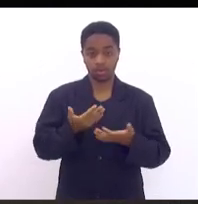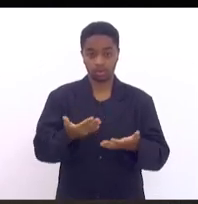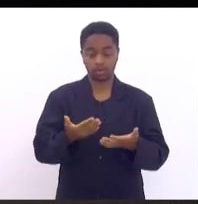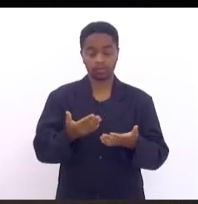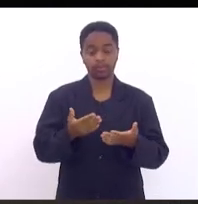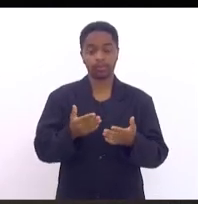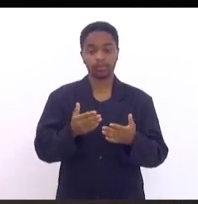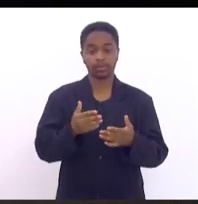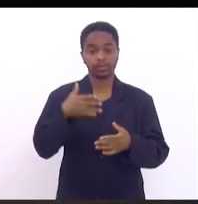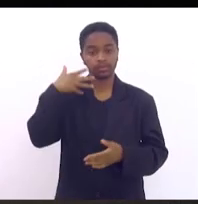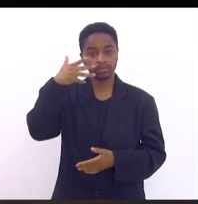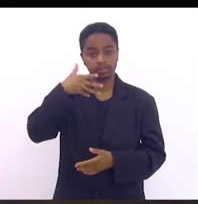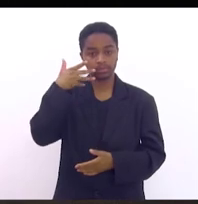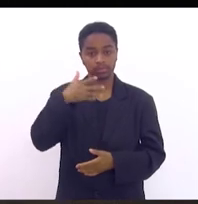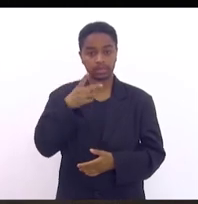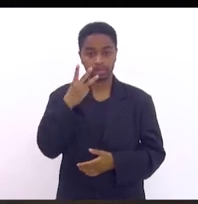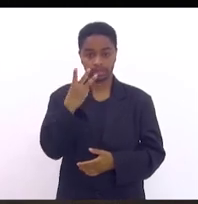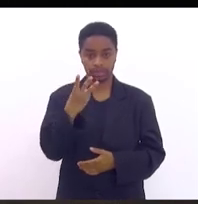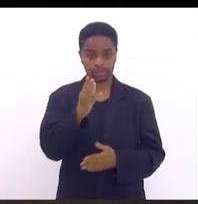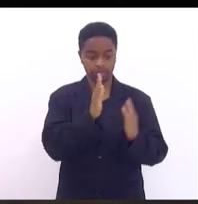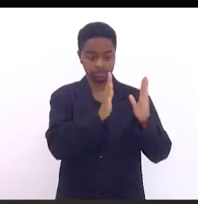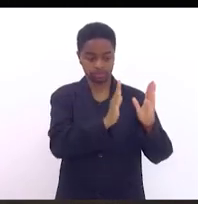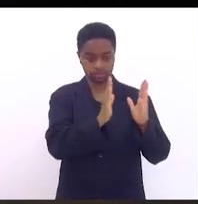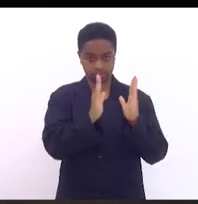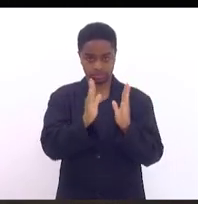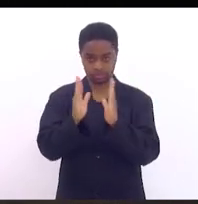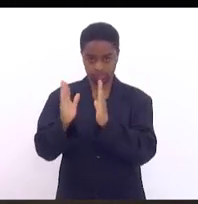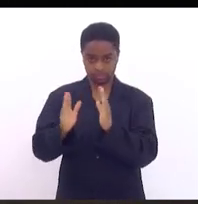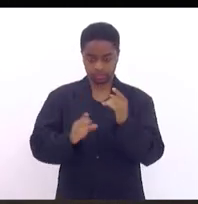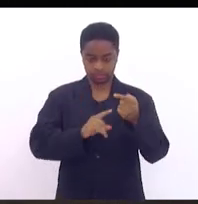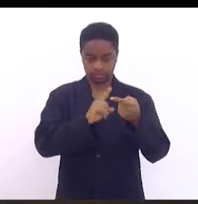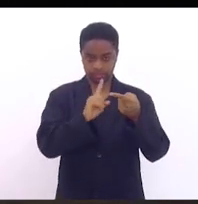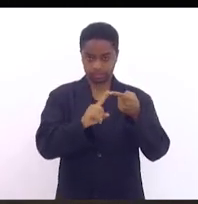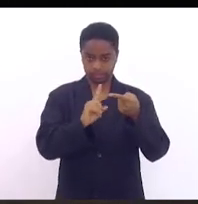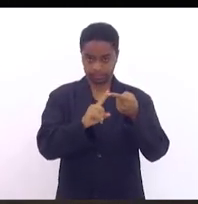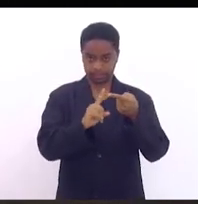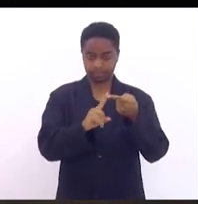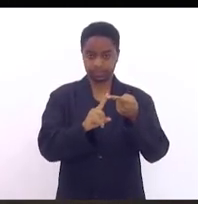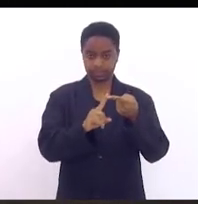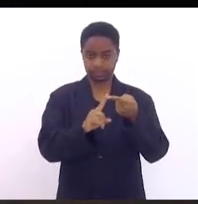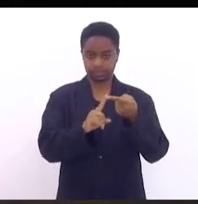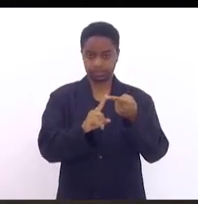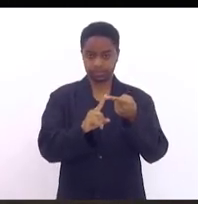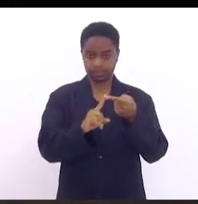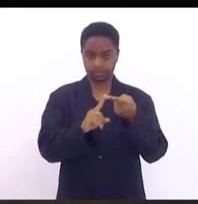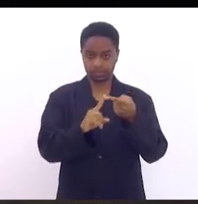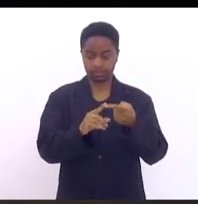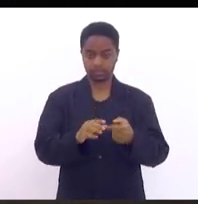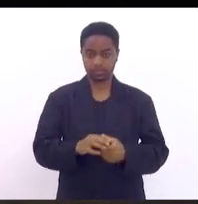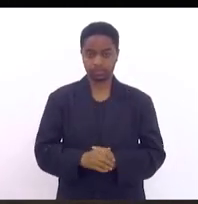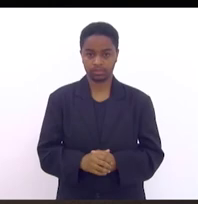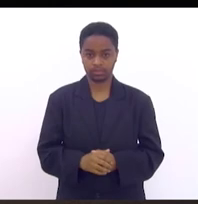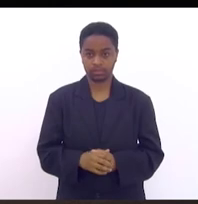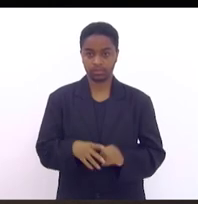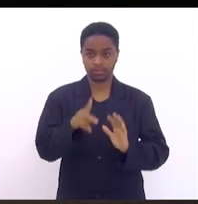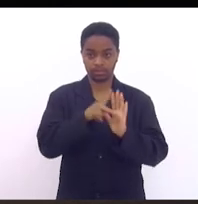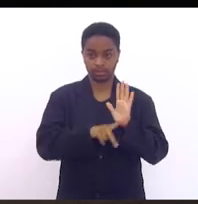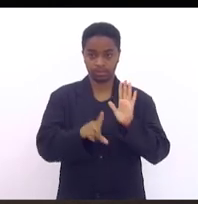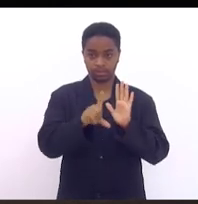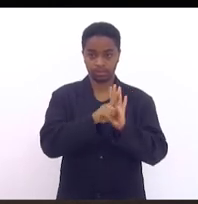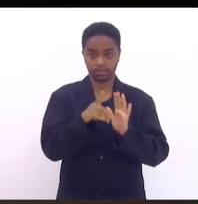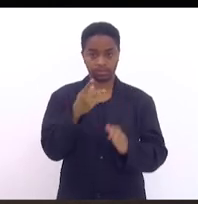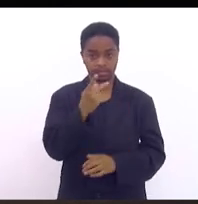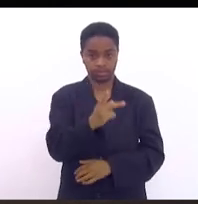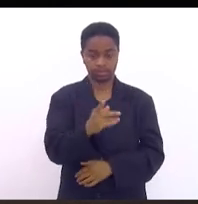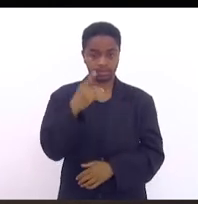partes. A primeira, que eu quero tratar aqui. O presente projeto do deputado